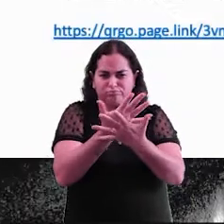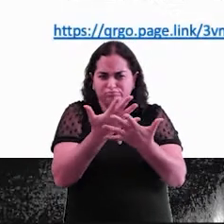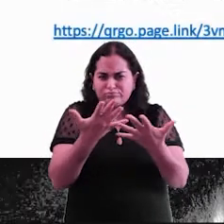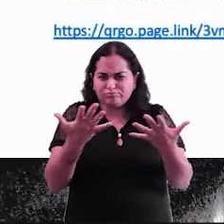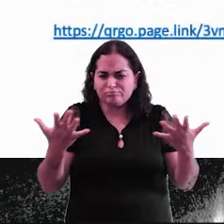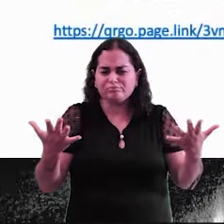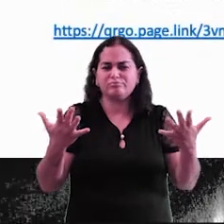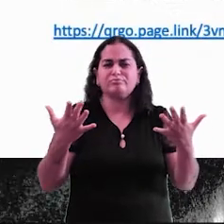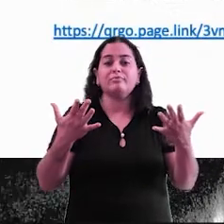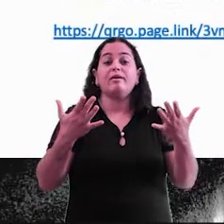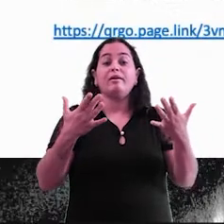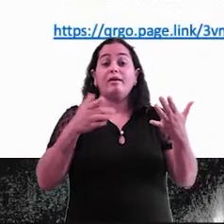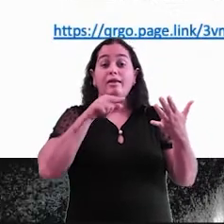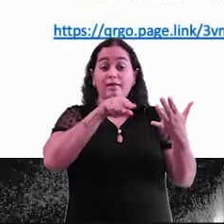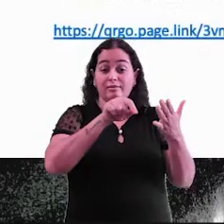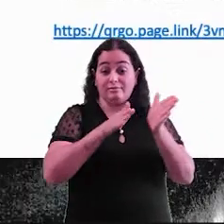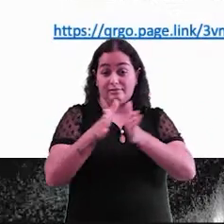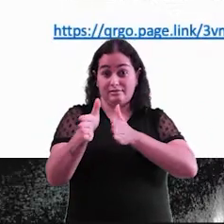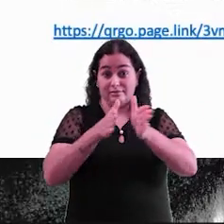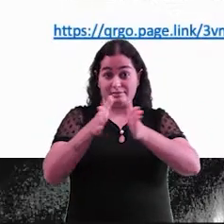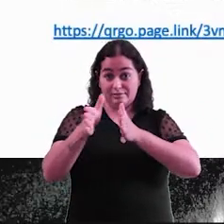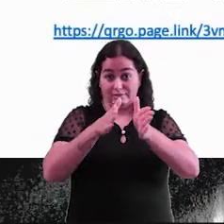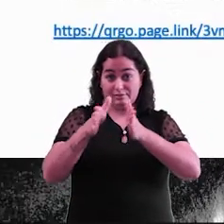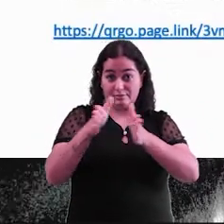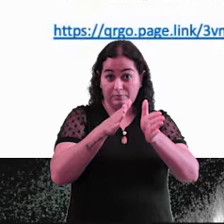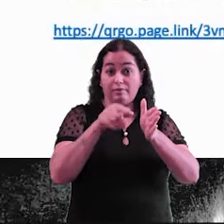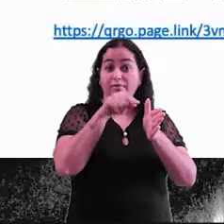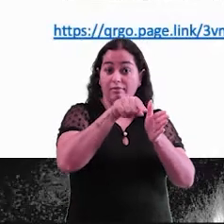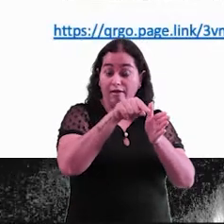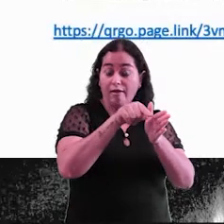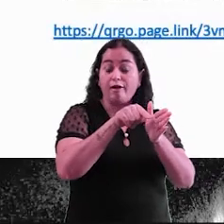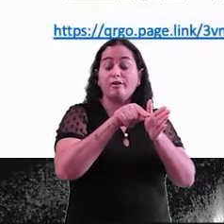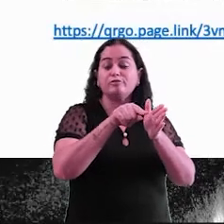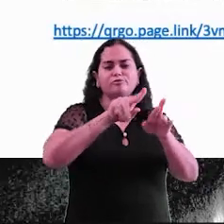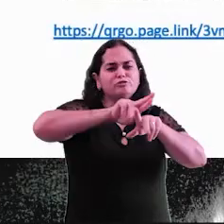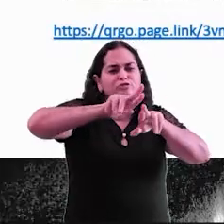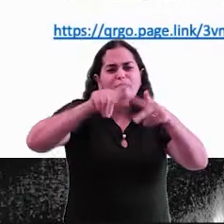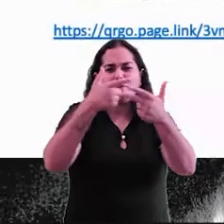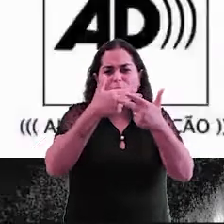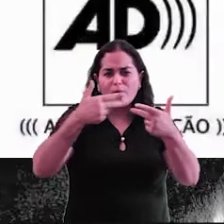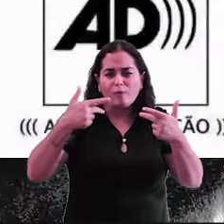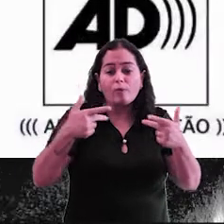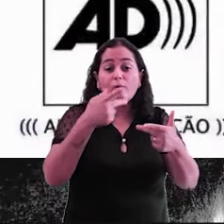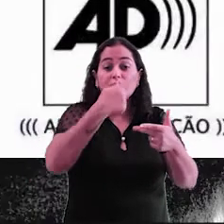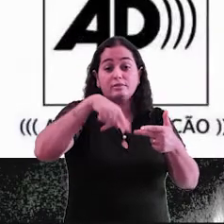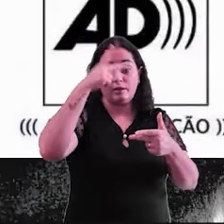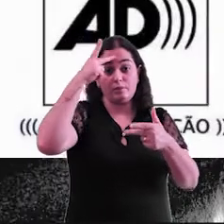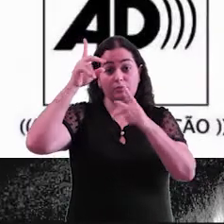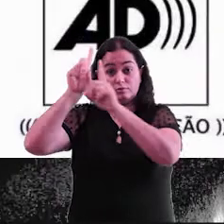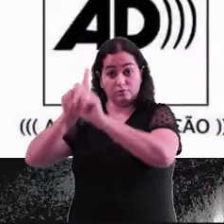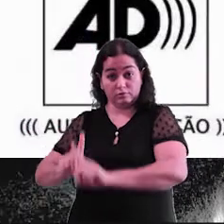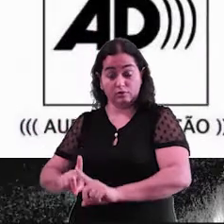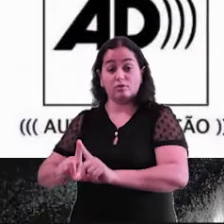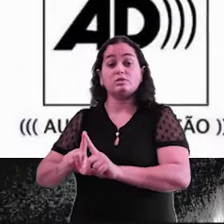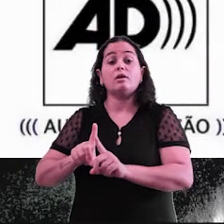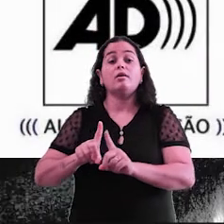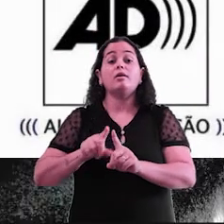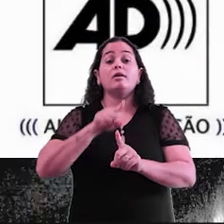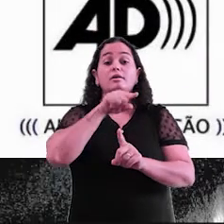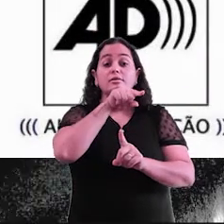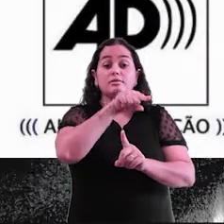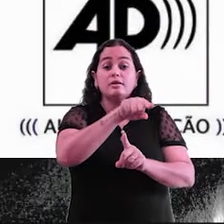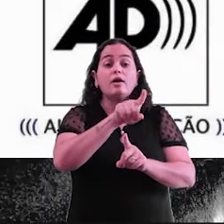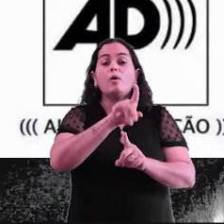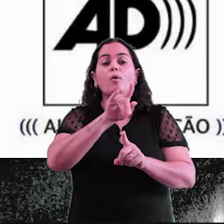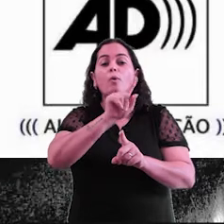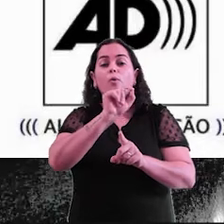qualquer argumento, inclusive sob a alegação de proteção dos direitos de propriedade intelectual. E aí, trazendo um